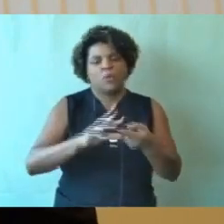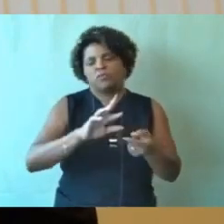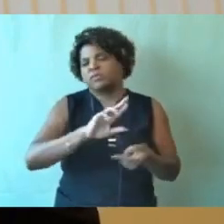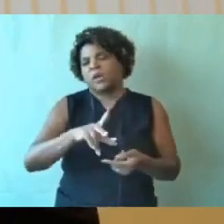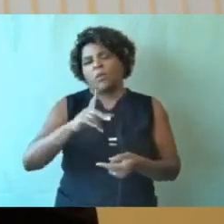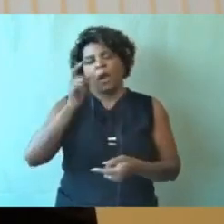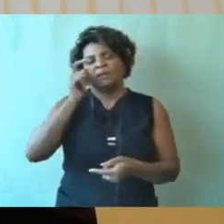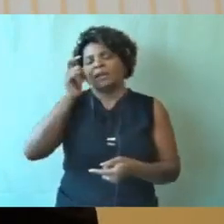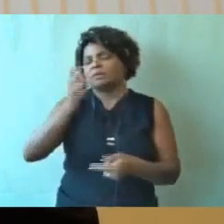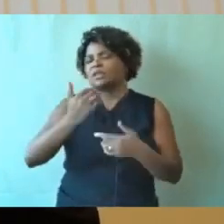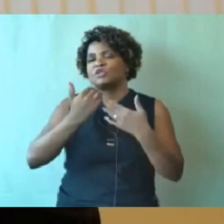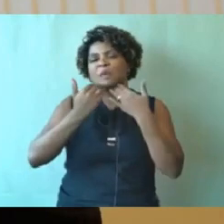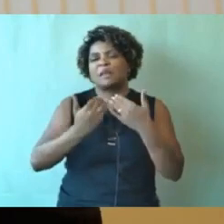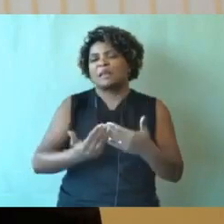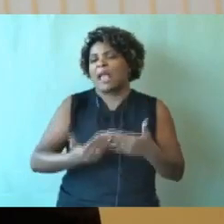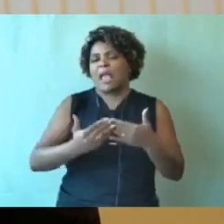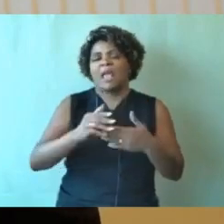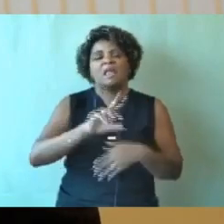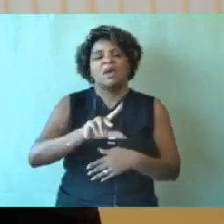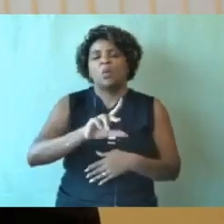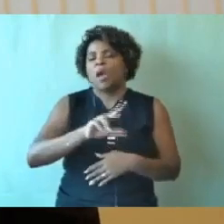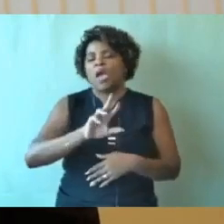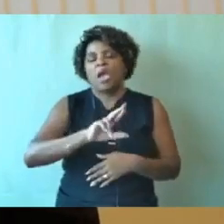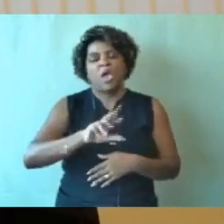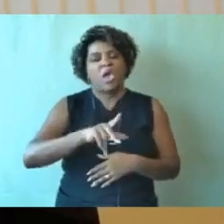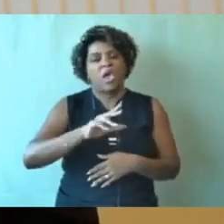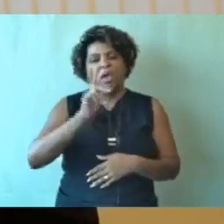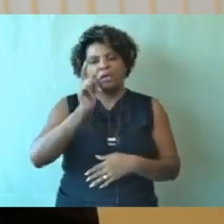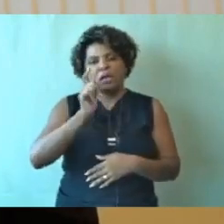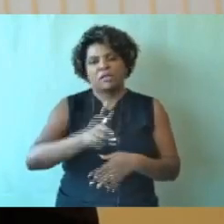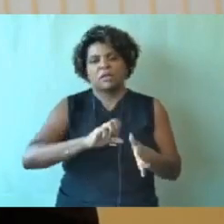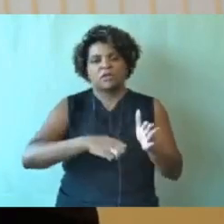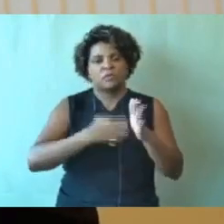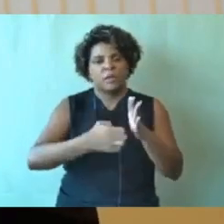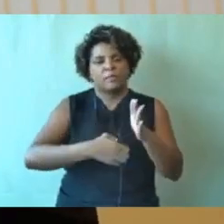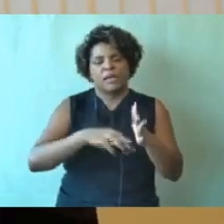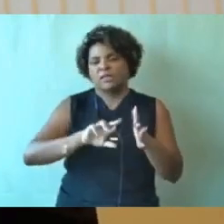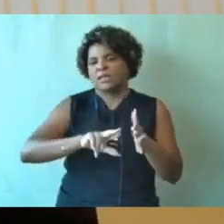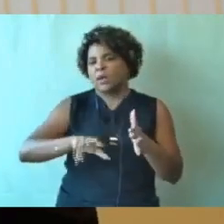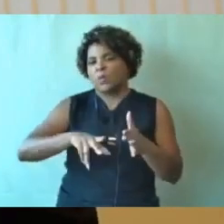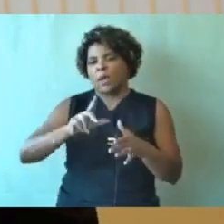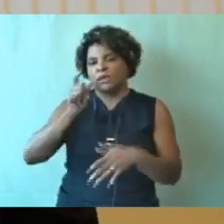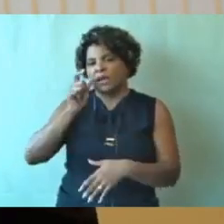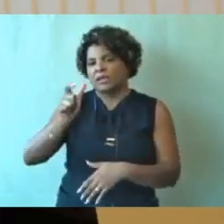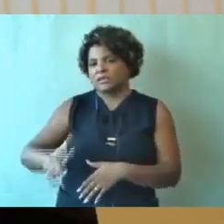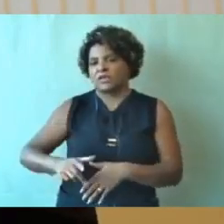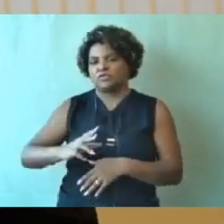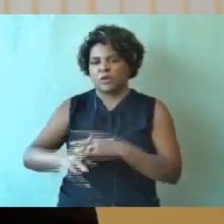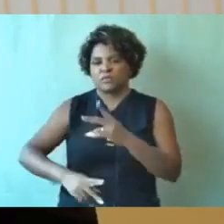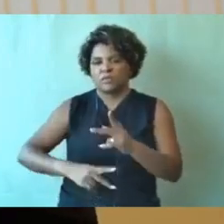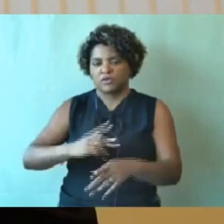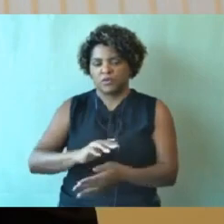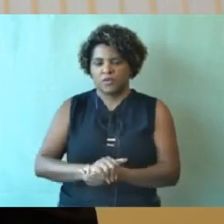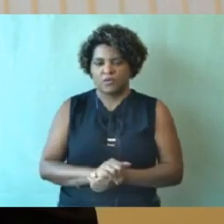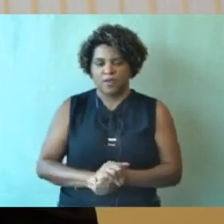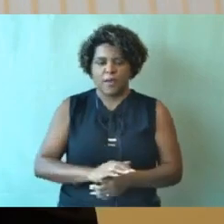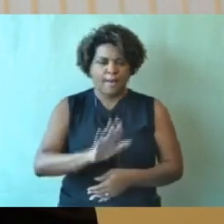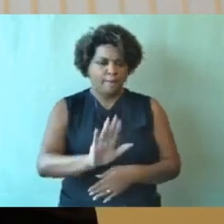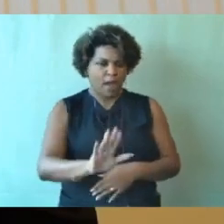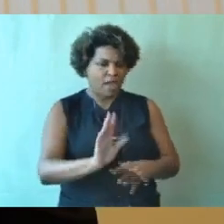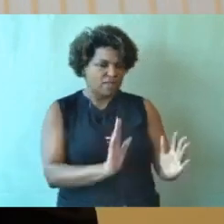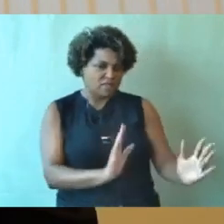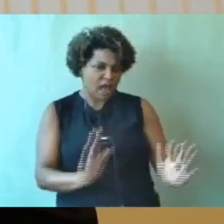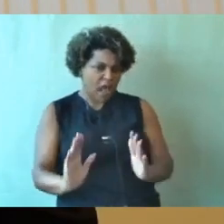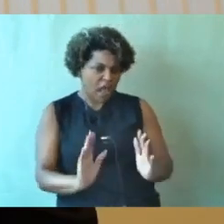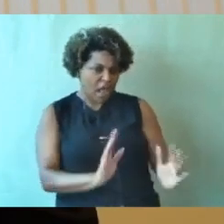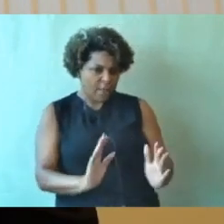nem para a população, nem para nós. Na época, na época da gestão do prefeito Calil, o prazo dos ônibus tinha aumentado